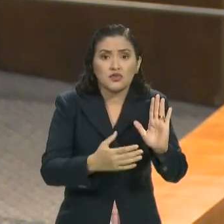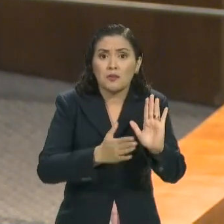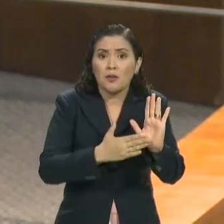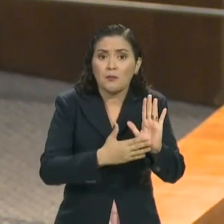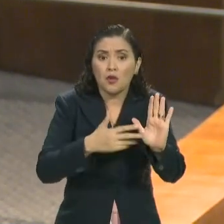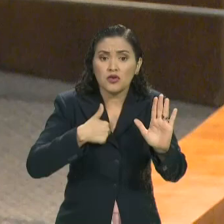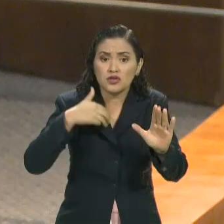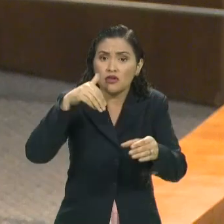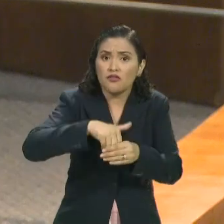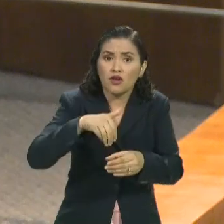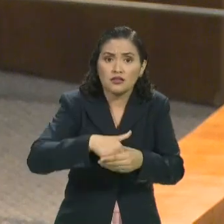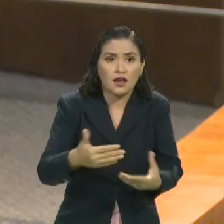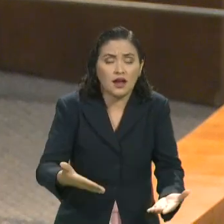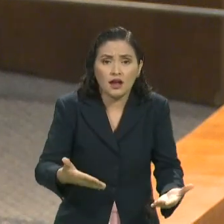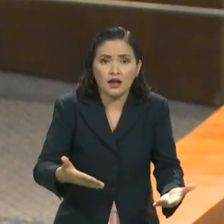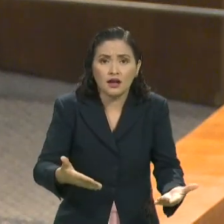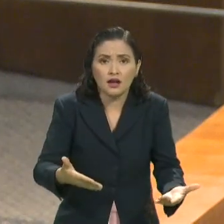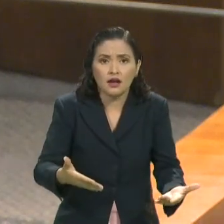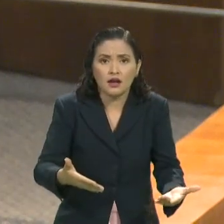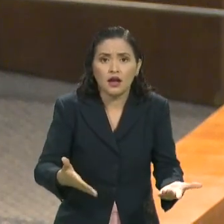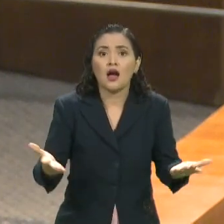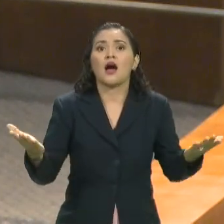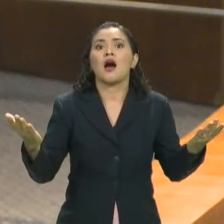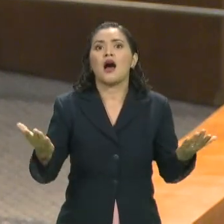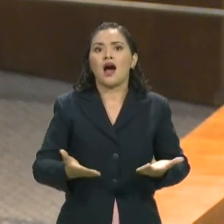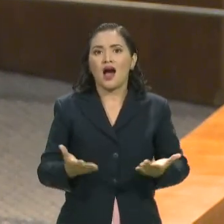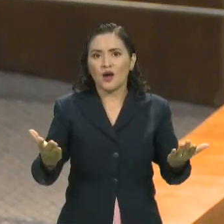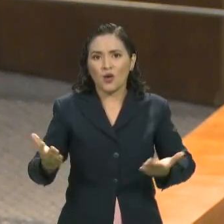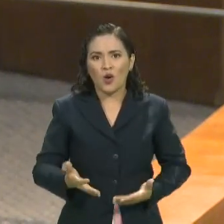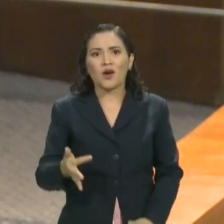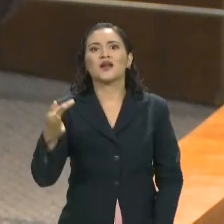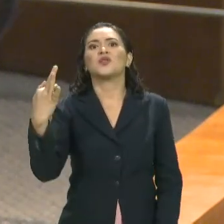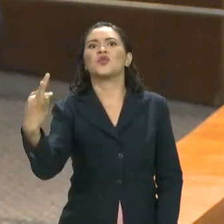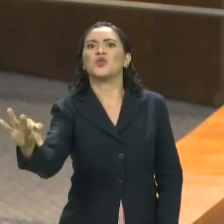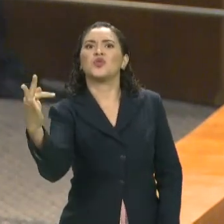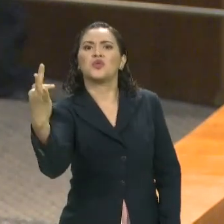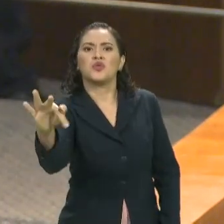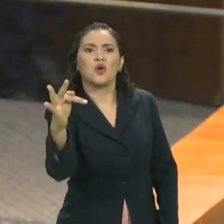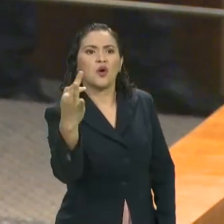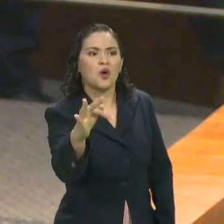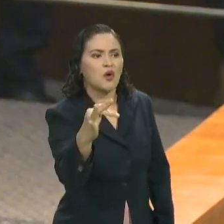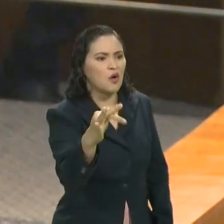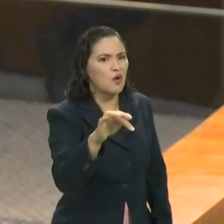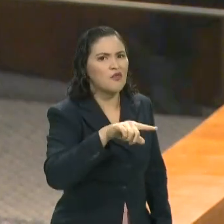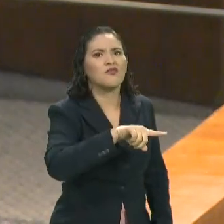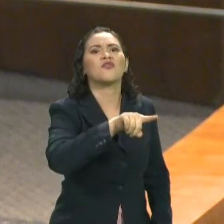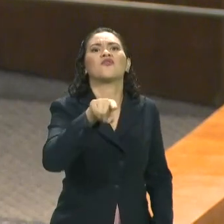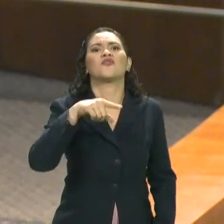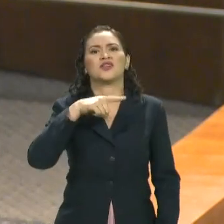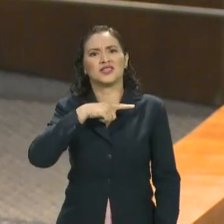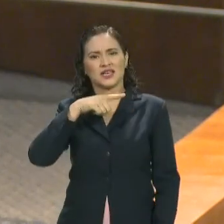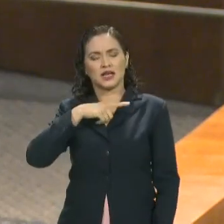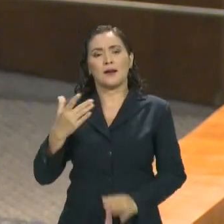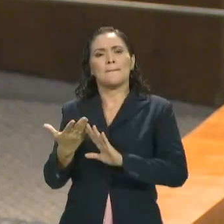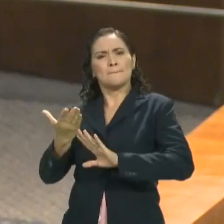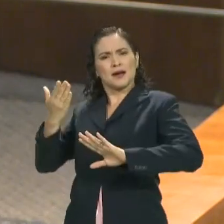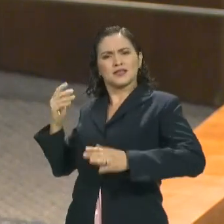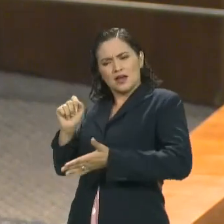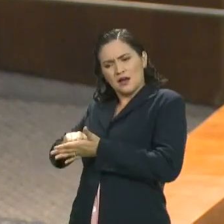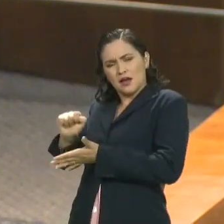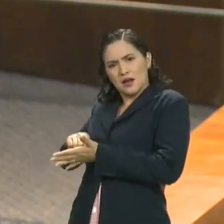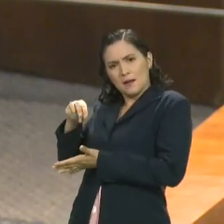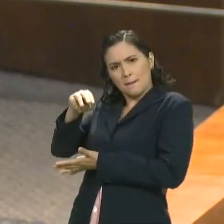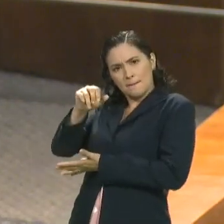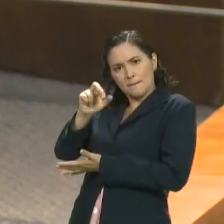bateu. Em Meditações de Marco Aurélio, quando lá atrás ele escreveu há muito tempo, e comprem que é